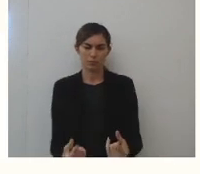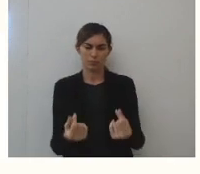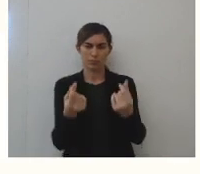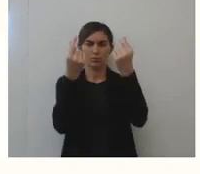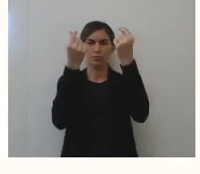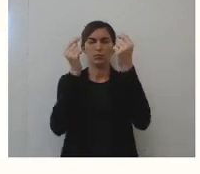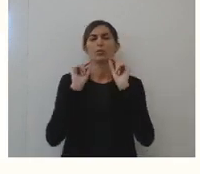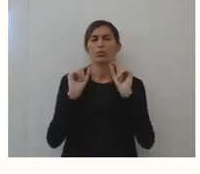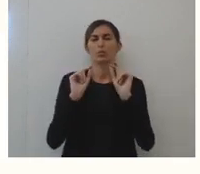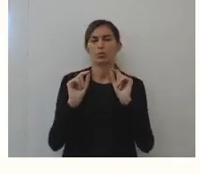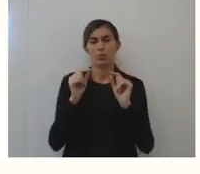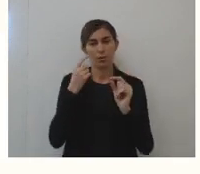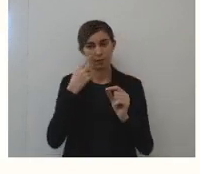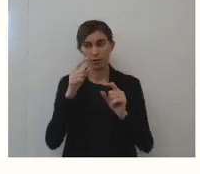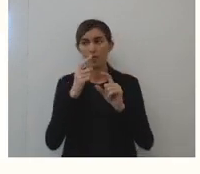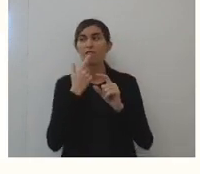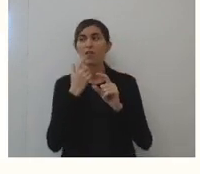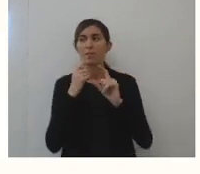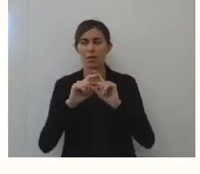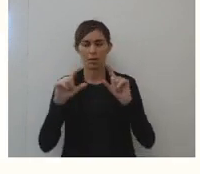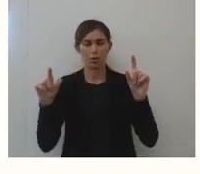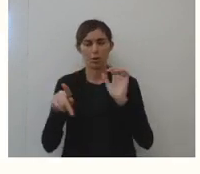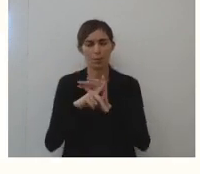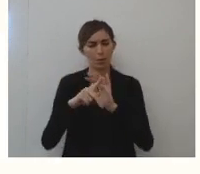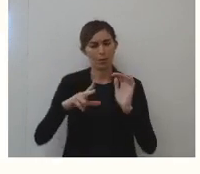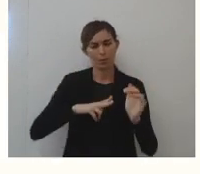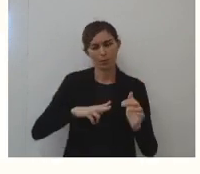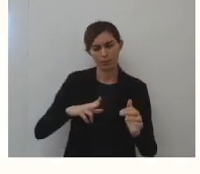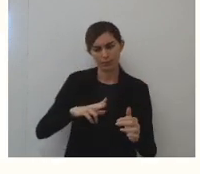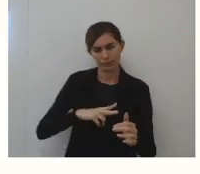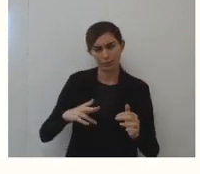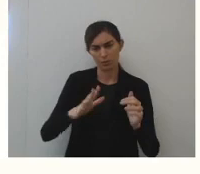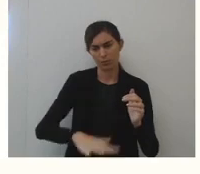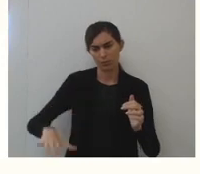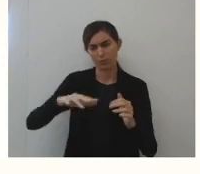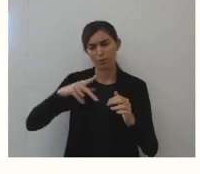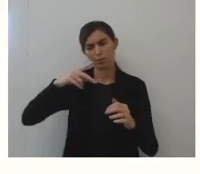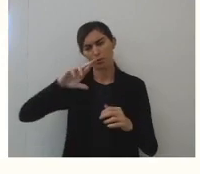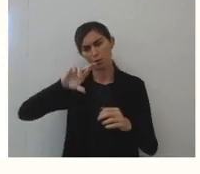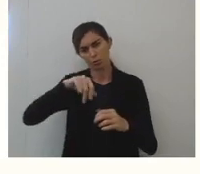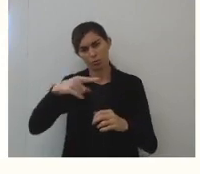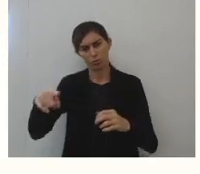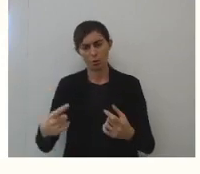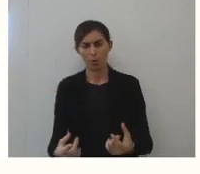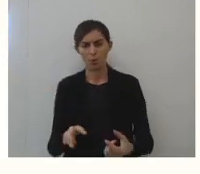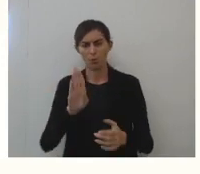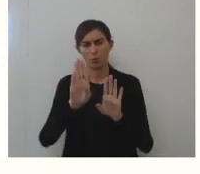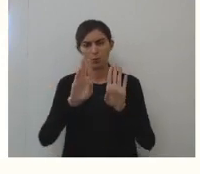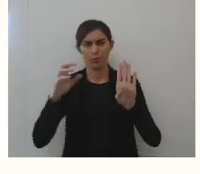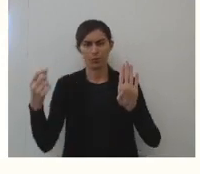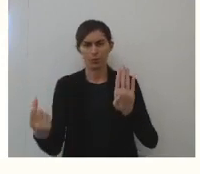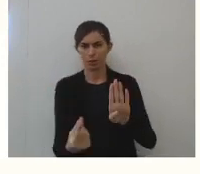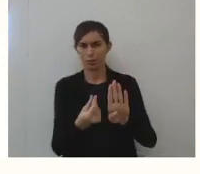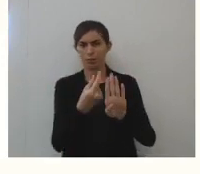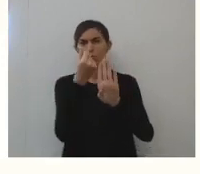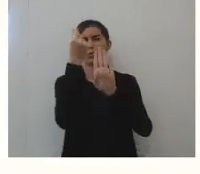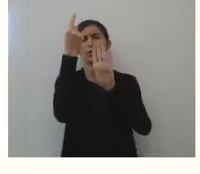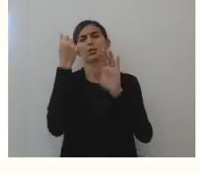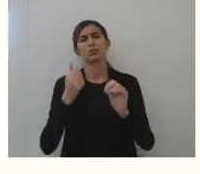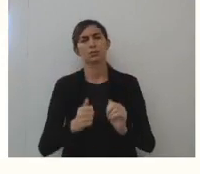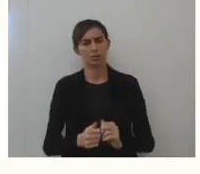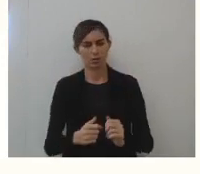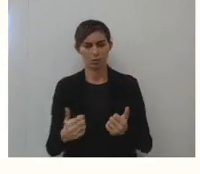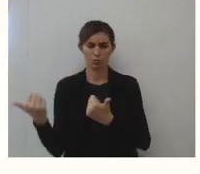elas baseiam-se, olha que está em vermelho, hein? Propriedade privada dos meios de produção pela burguesia, que substituiu a